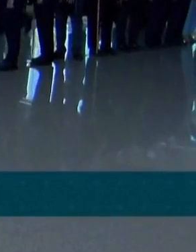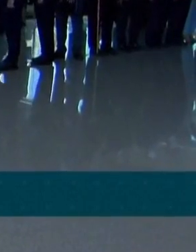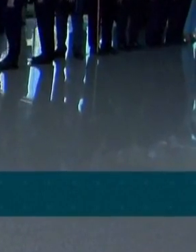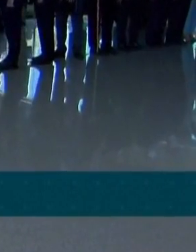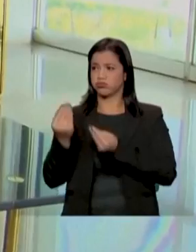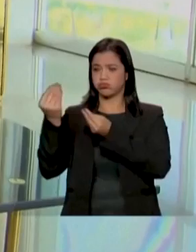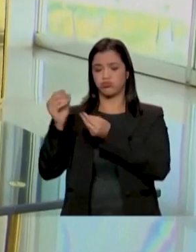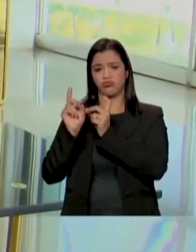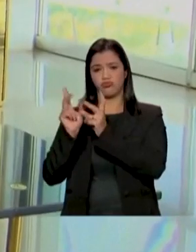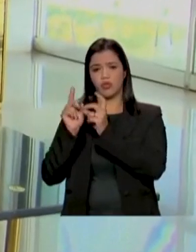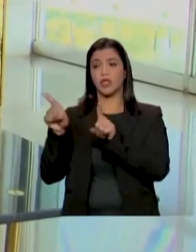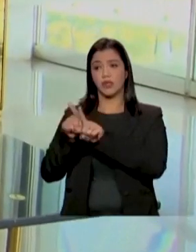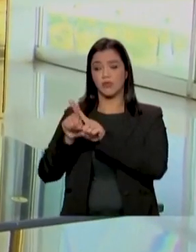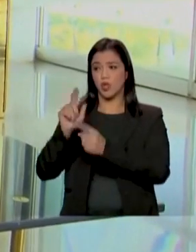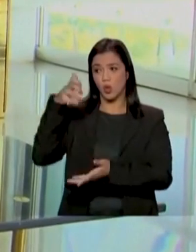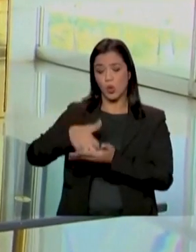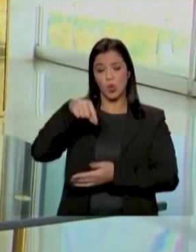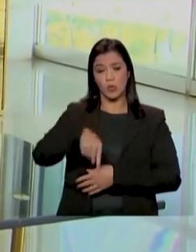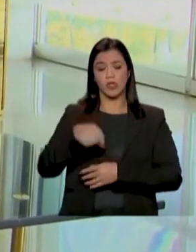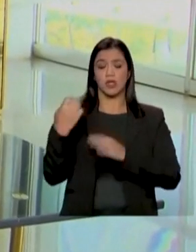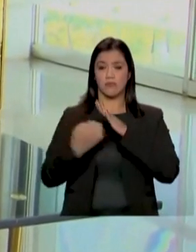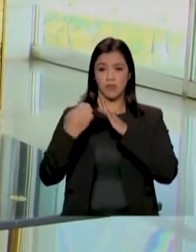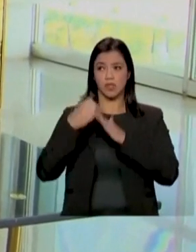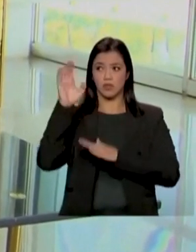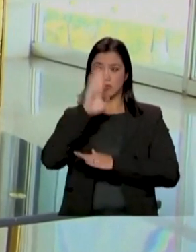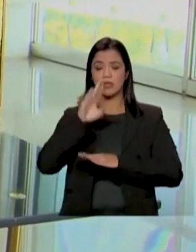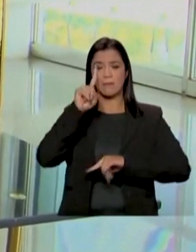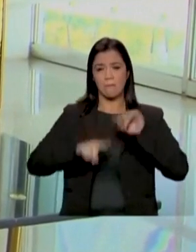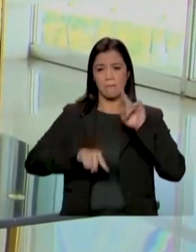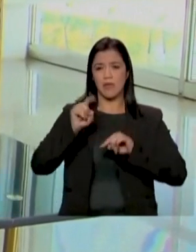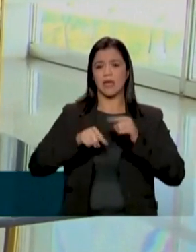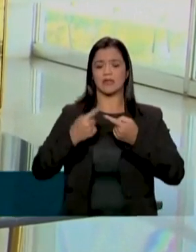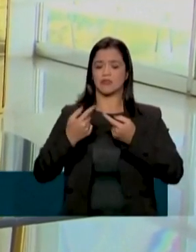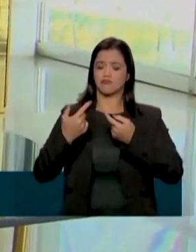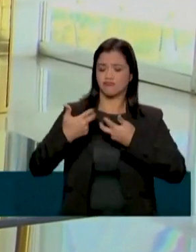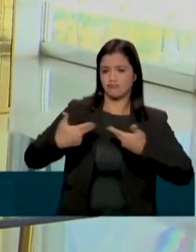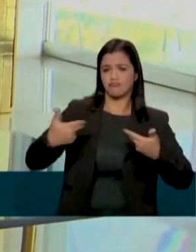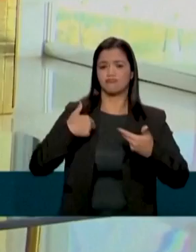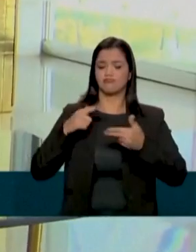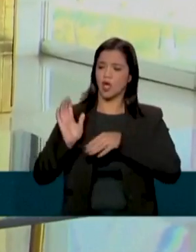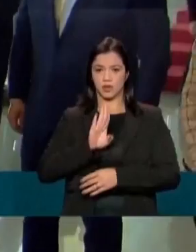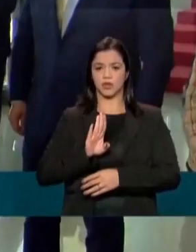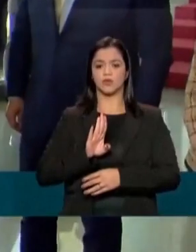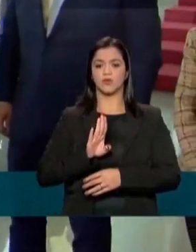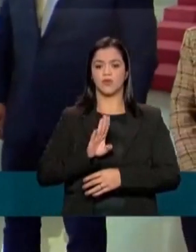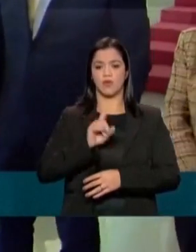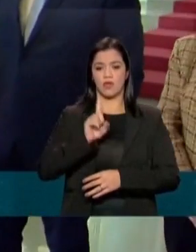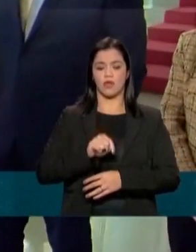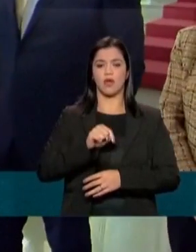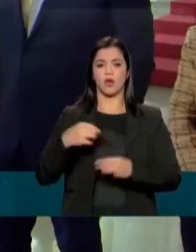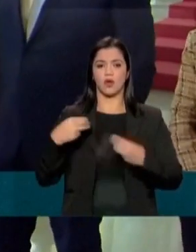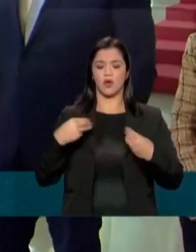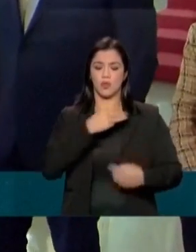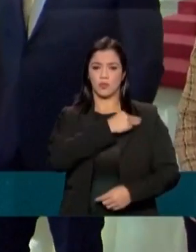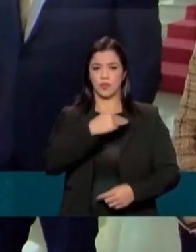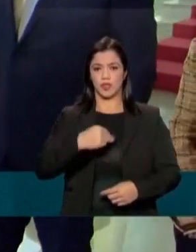relações bilaterais, nomeadamente as questões económicas e os interesses das comunidades brasileira em Portugal e portuguesa no Brasil, assim